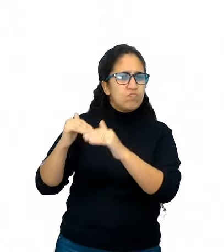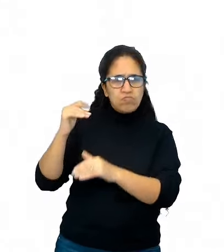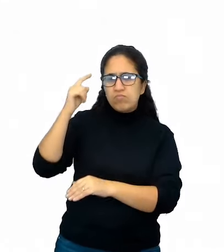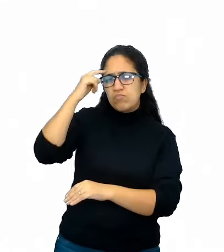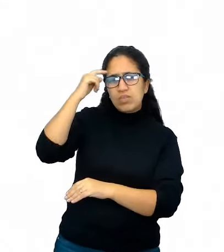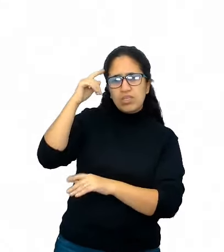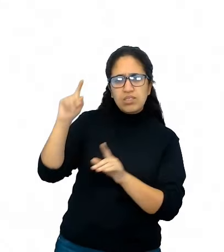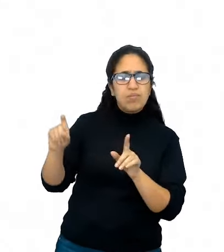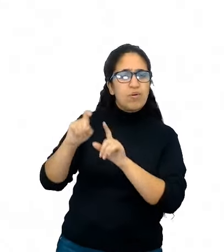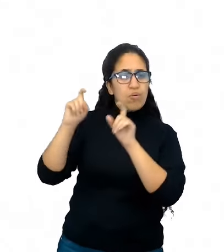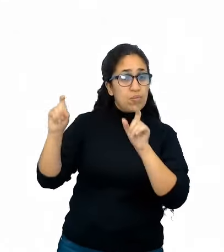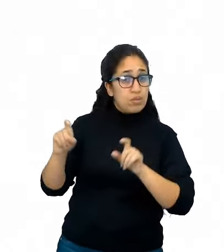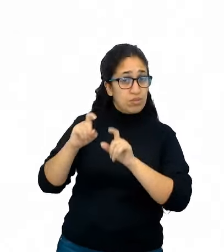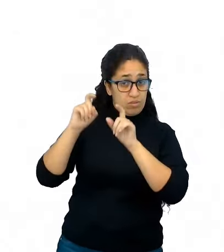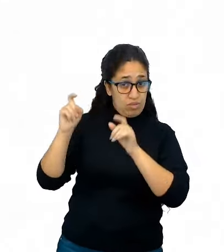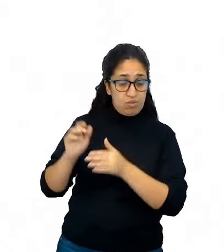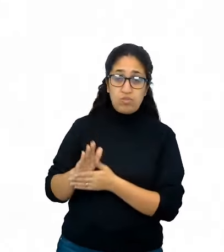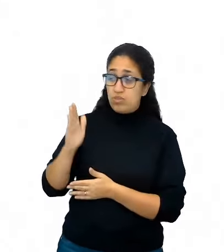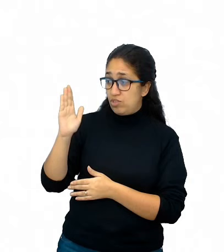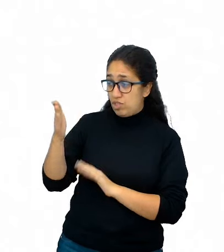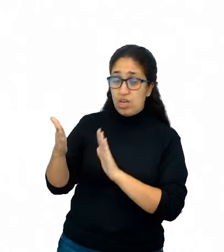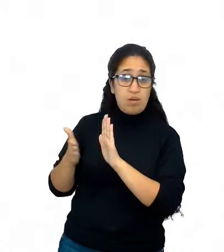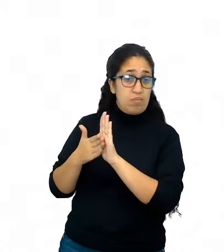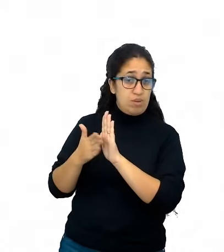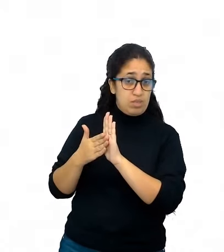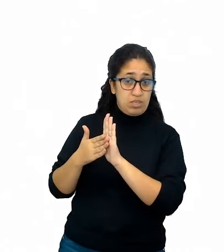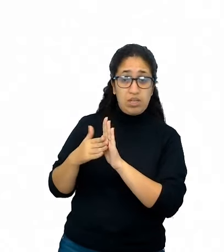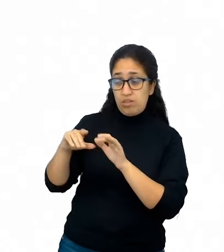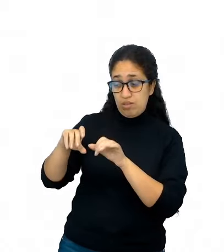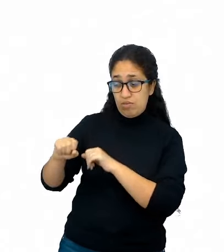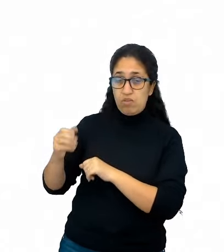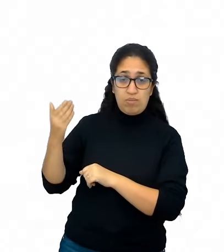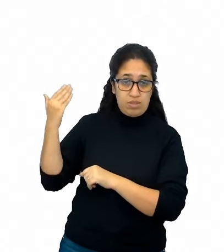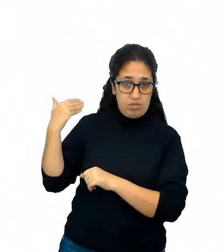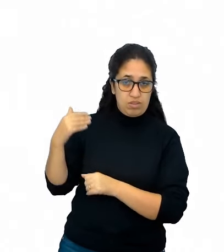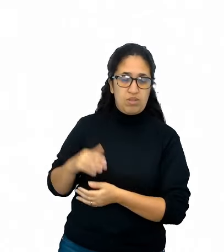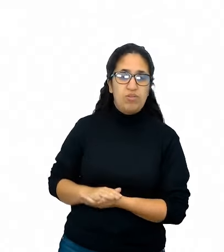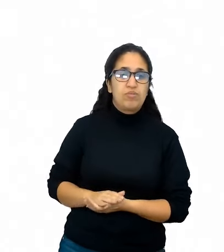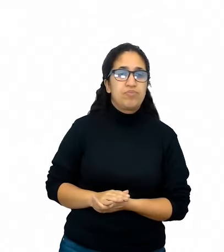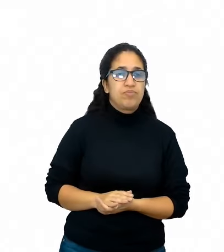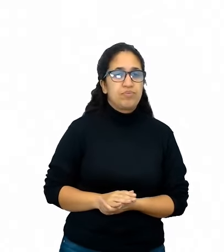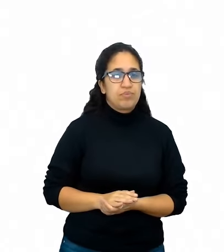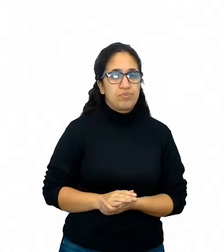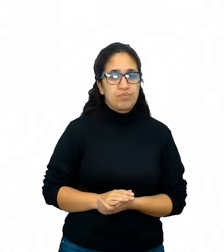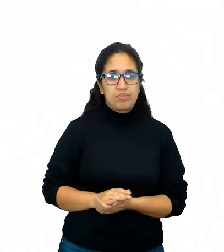pensamento computacional apresentadas na formação de etapa.